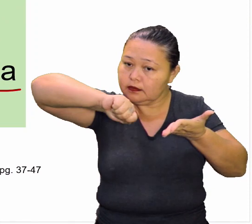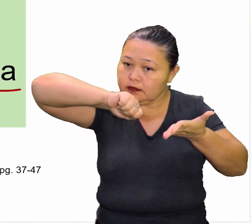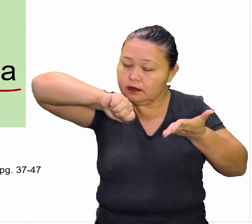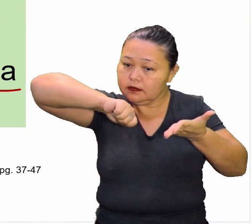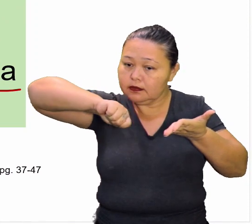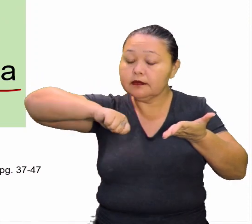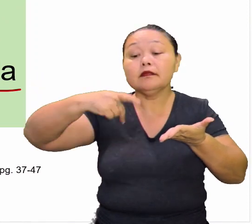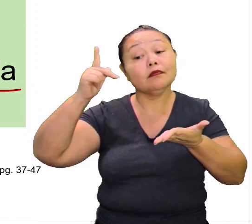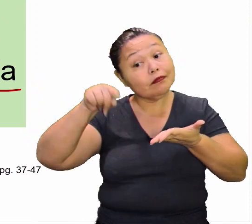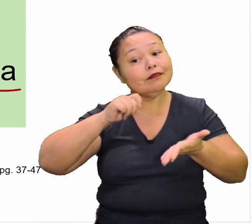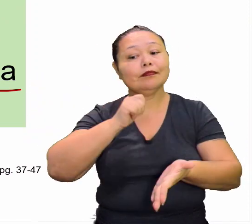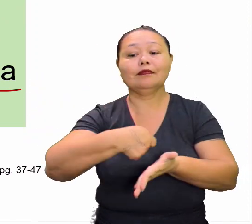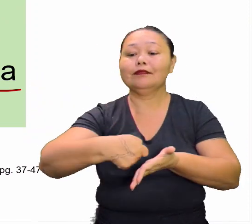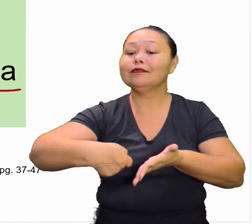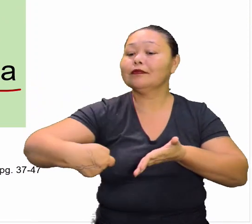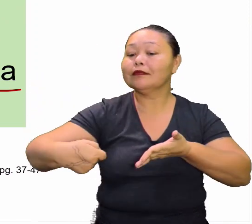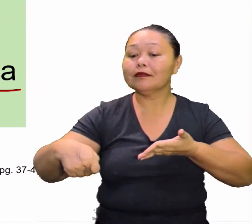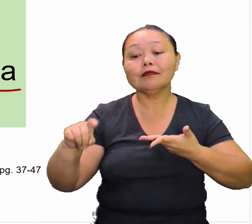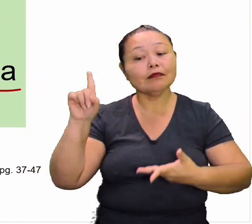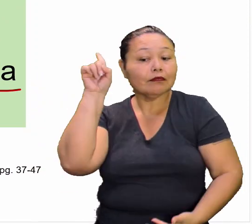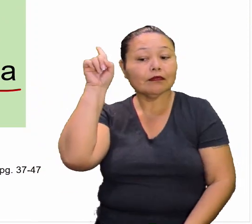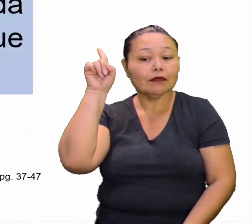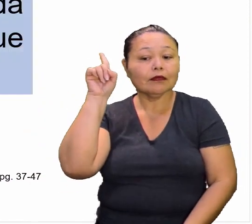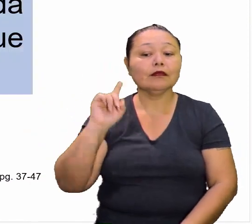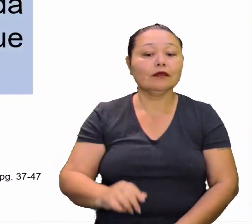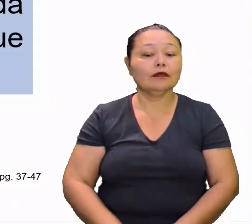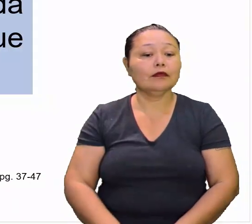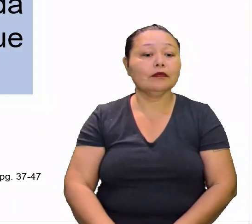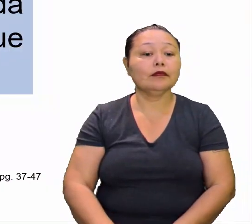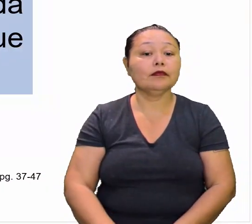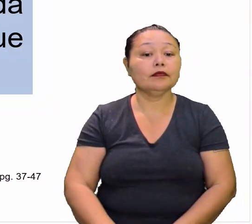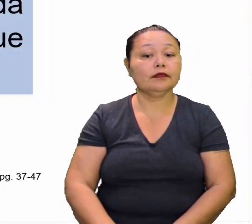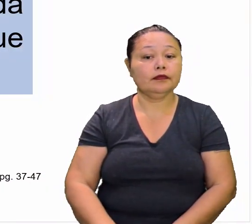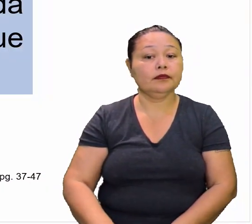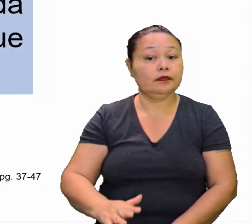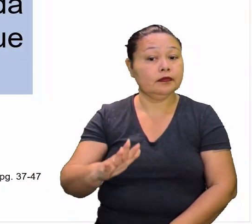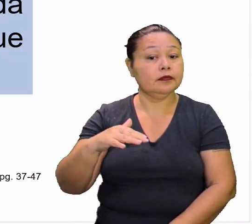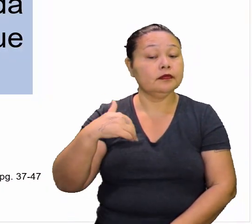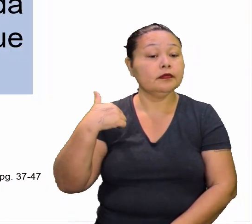seja, ele estava escrevendo. Era assim. Vejam.